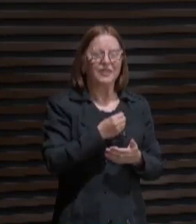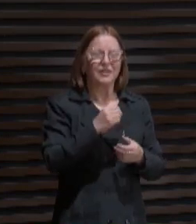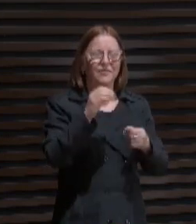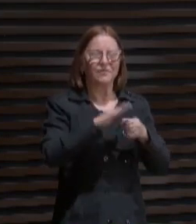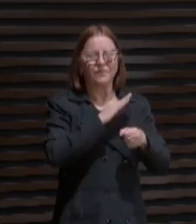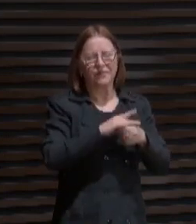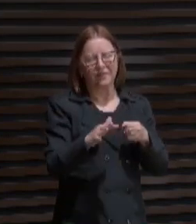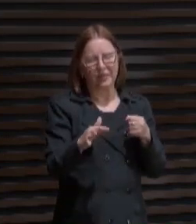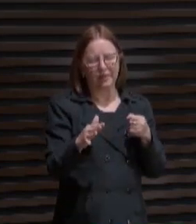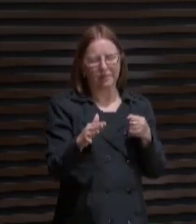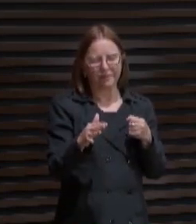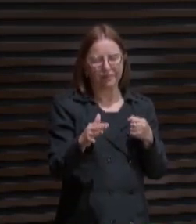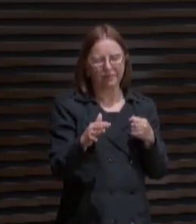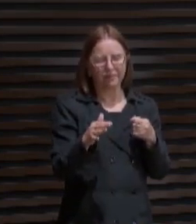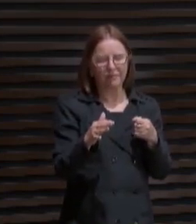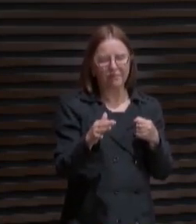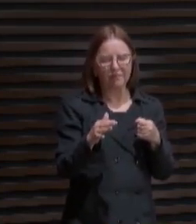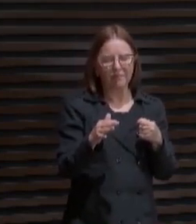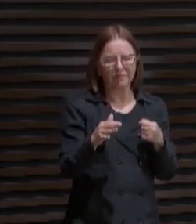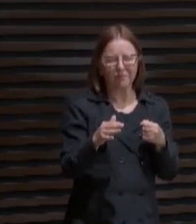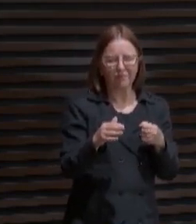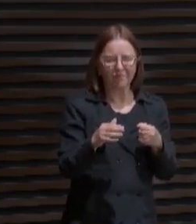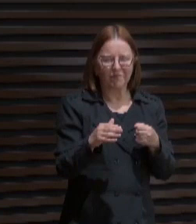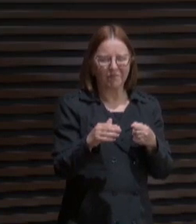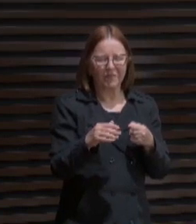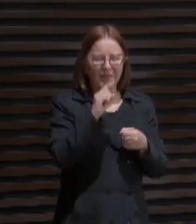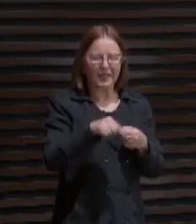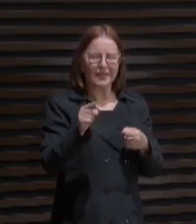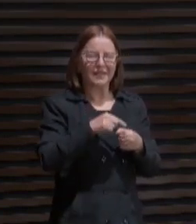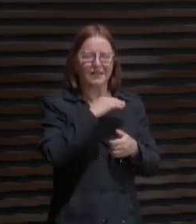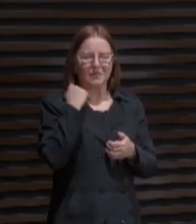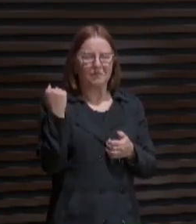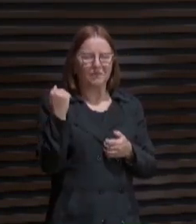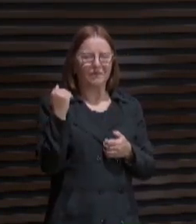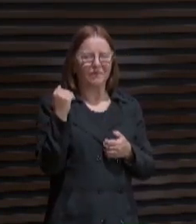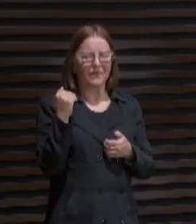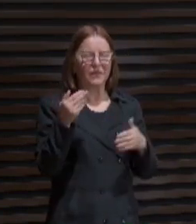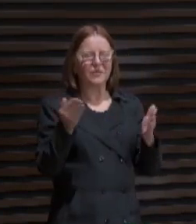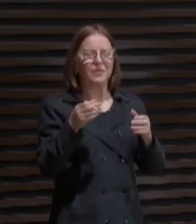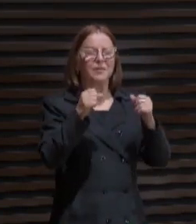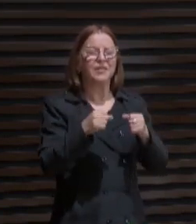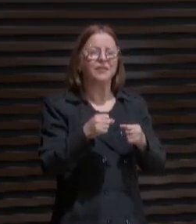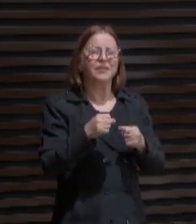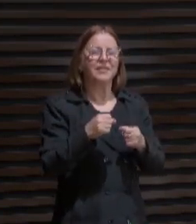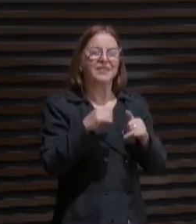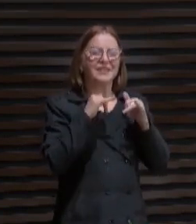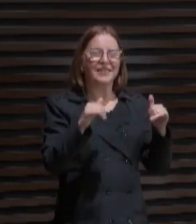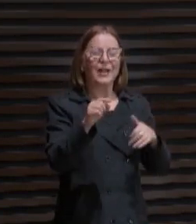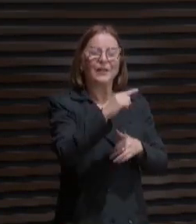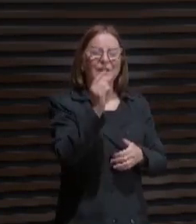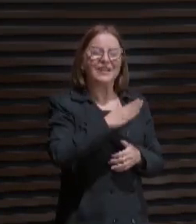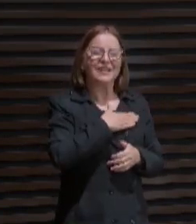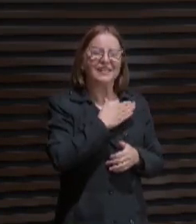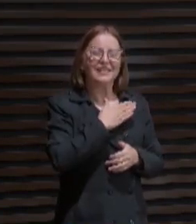e enterrado todo o decreto de morte. Hoje podemos dizer que o nosso coração se alegra,